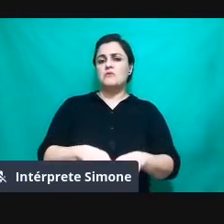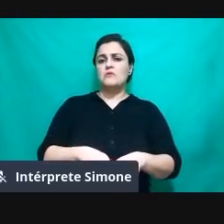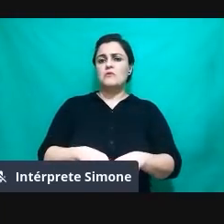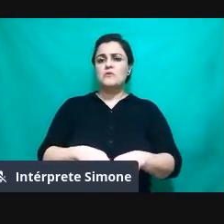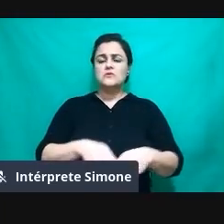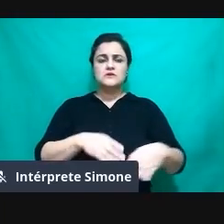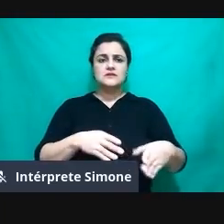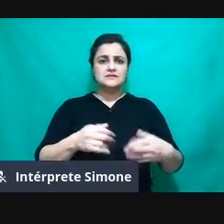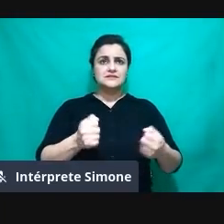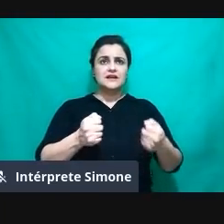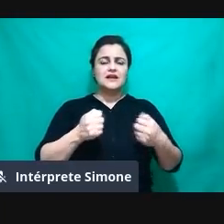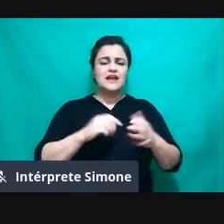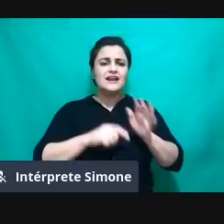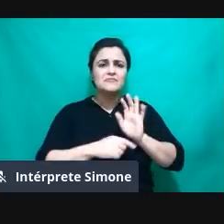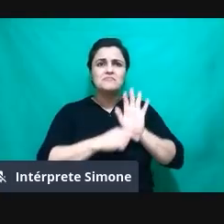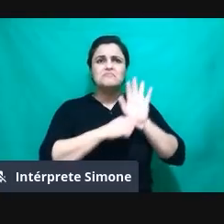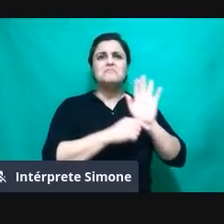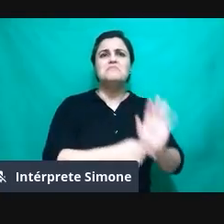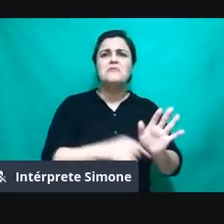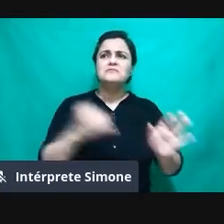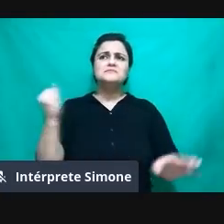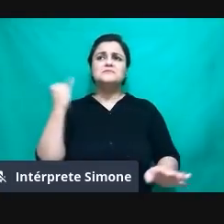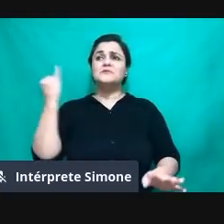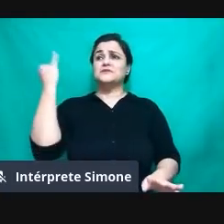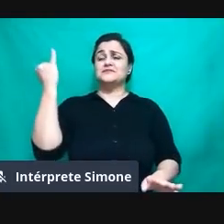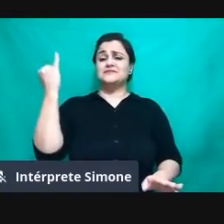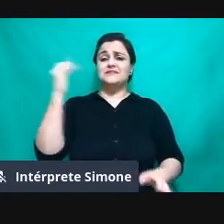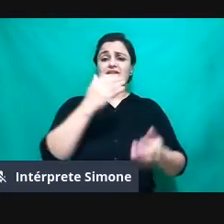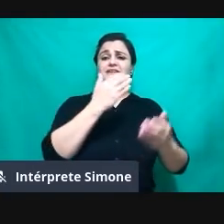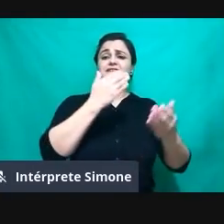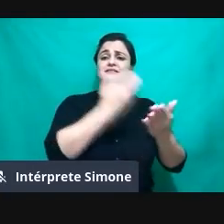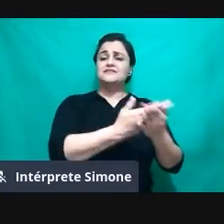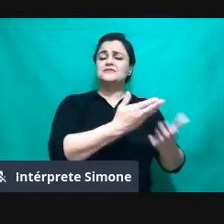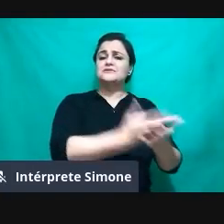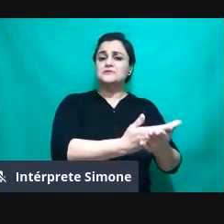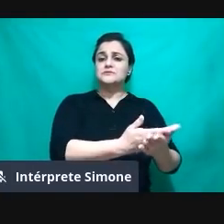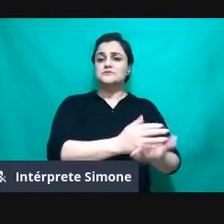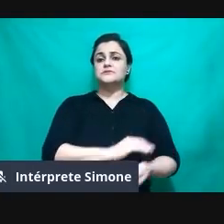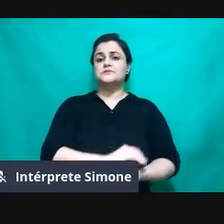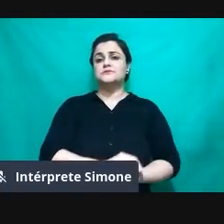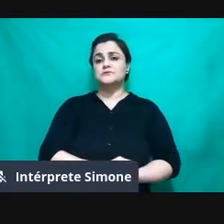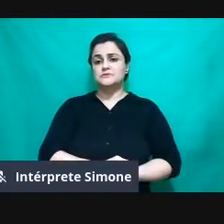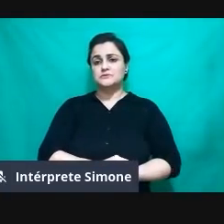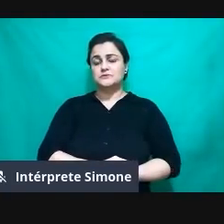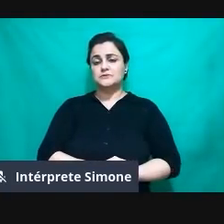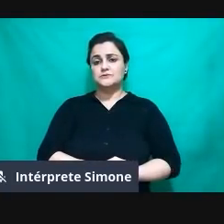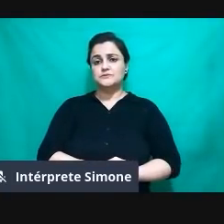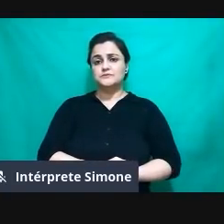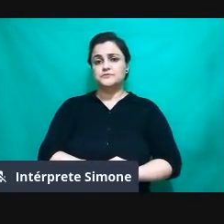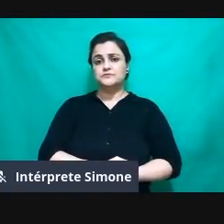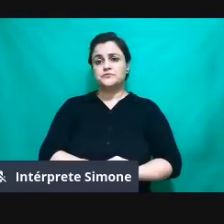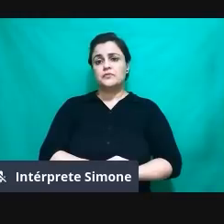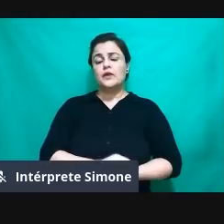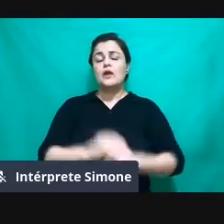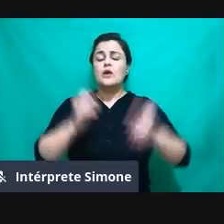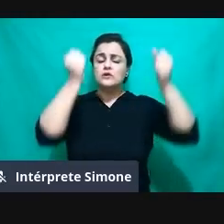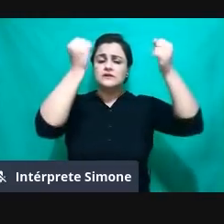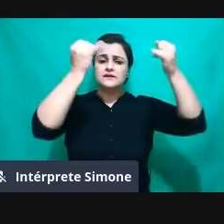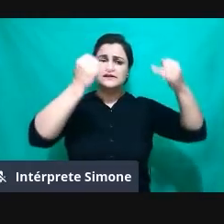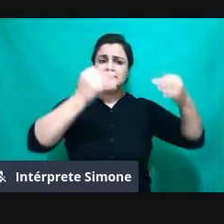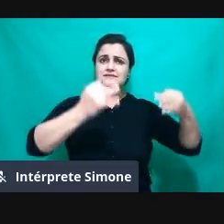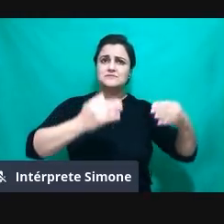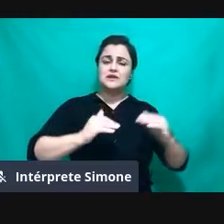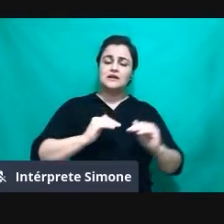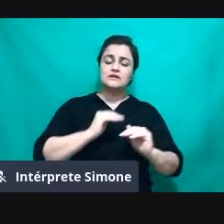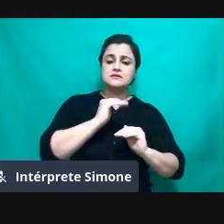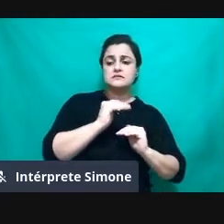que ele está trabalhando, né? Então, quando a gente fala desse processo todo que ele vem acontecendo, eu